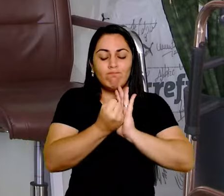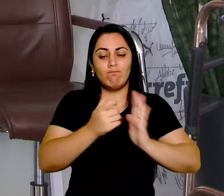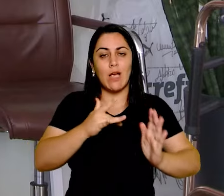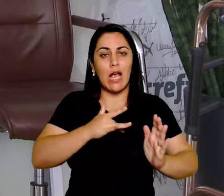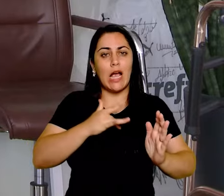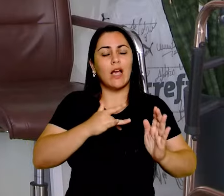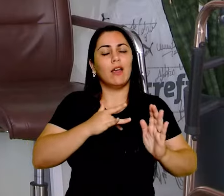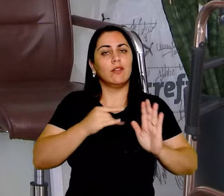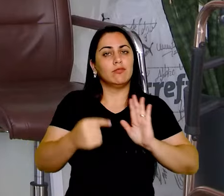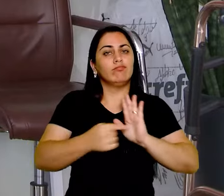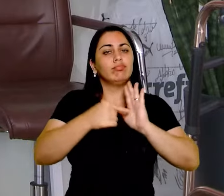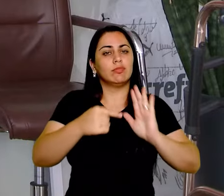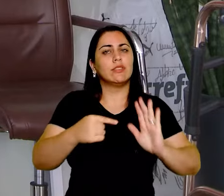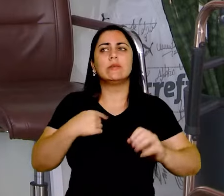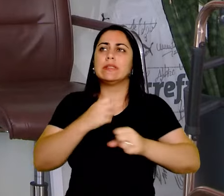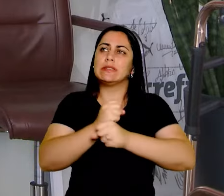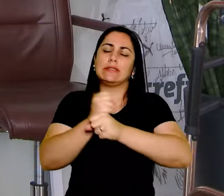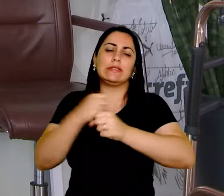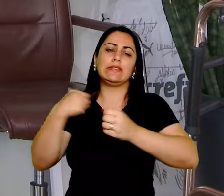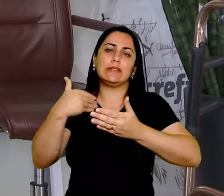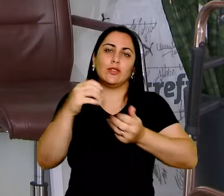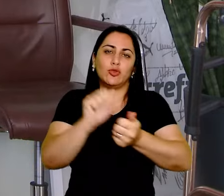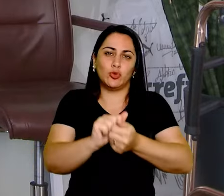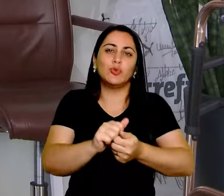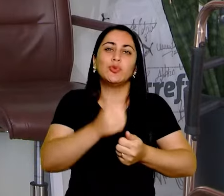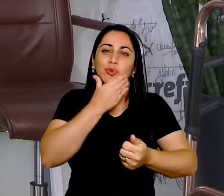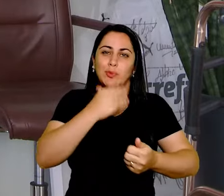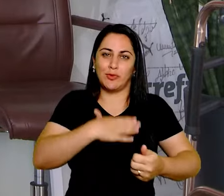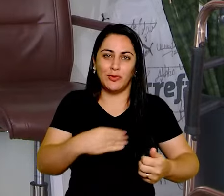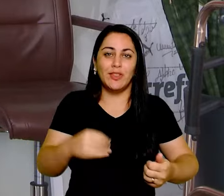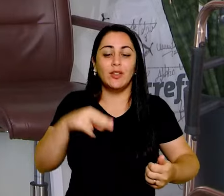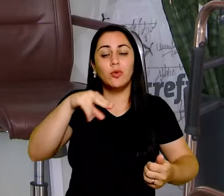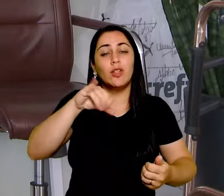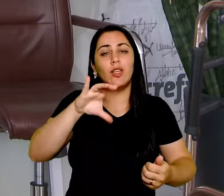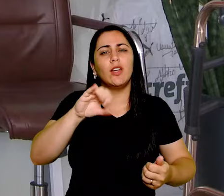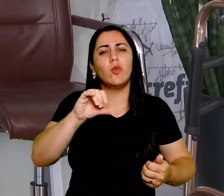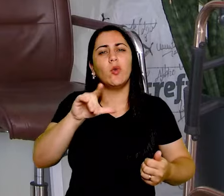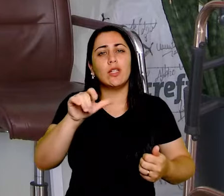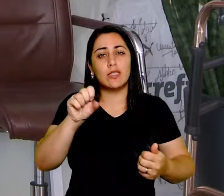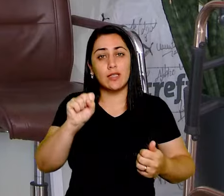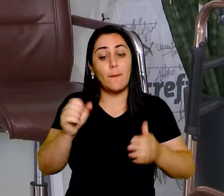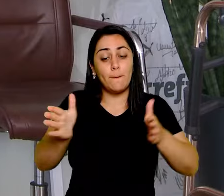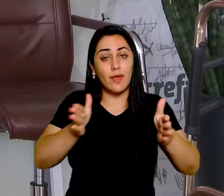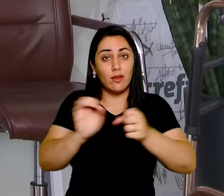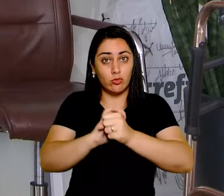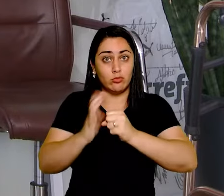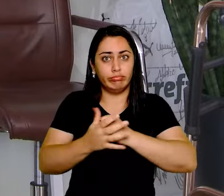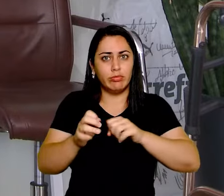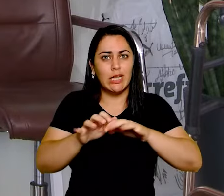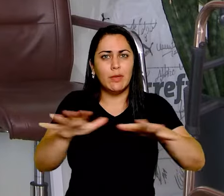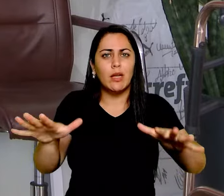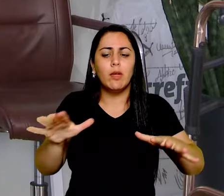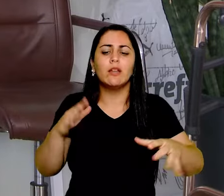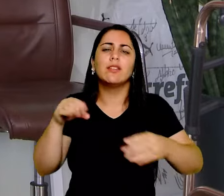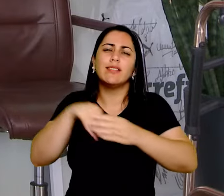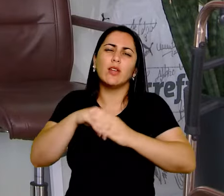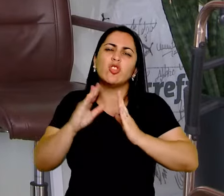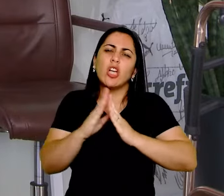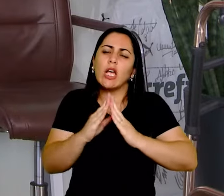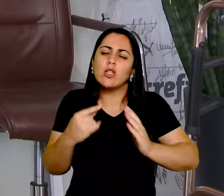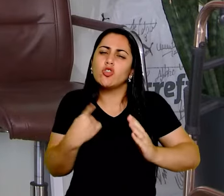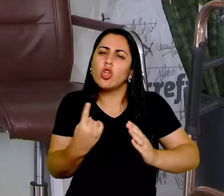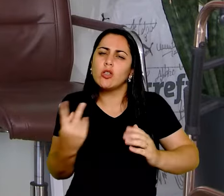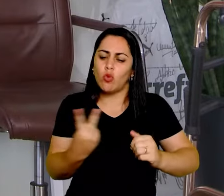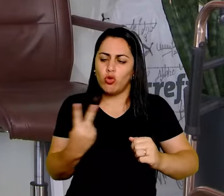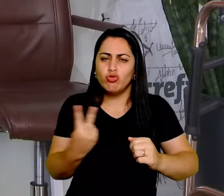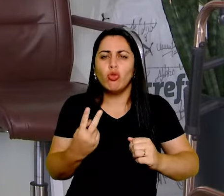muito, acho que foi um dos mais marcantes de todos esses anos com o Nicolas. Foi numa questão da pandemia, que nós estávamos juntos em casa, sozinhos,